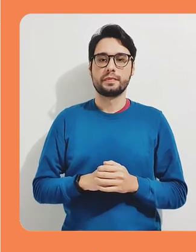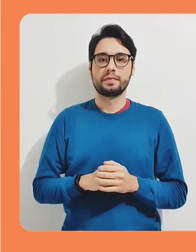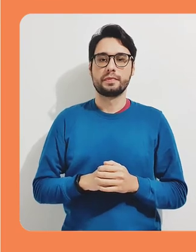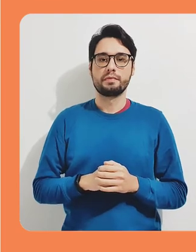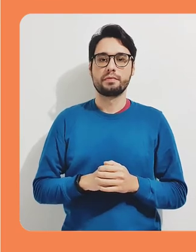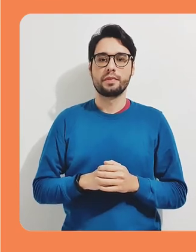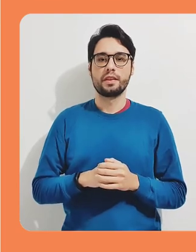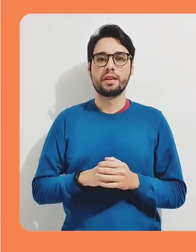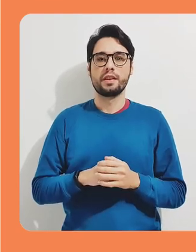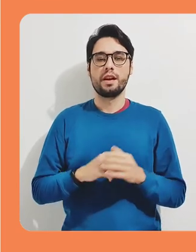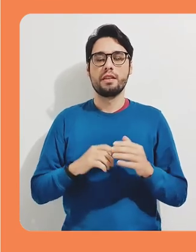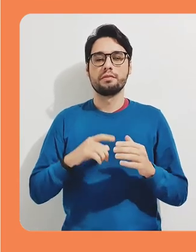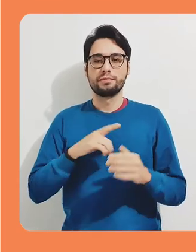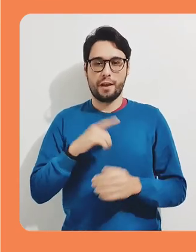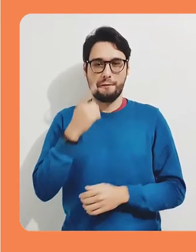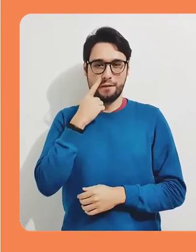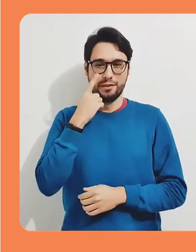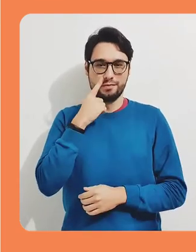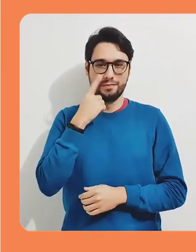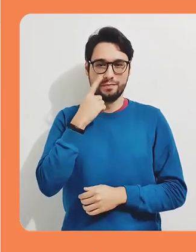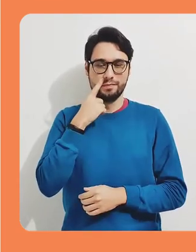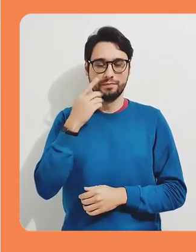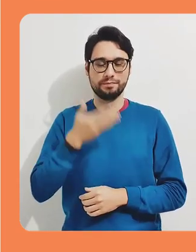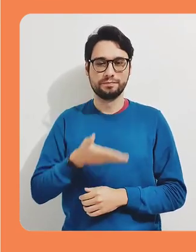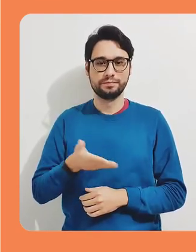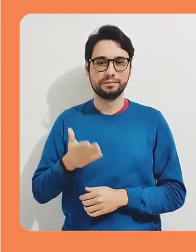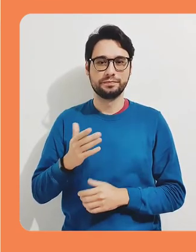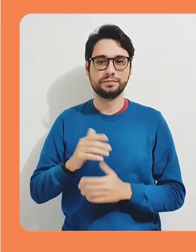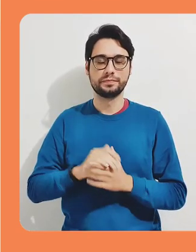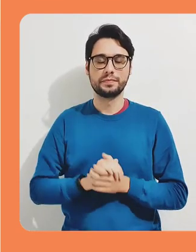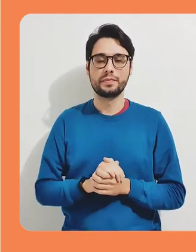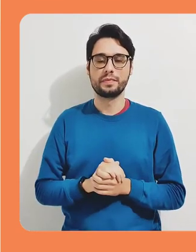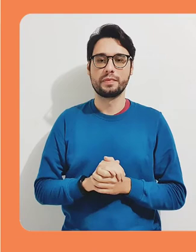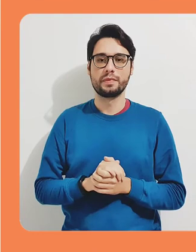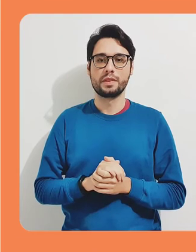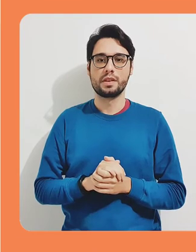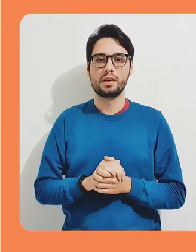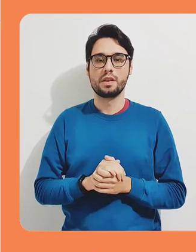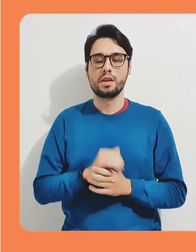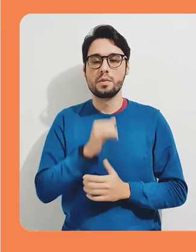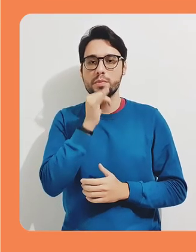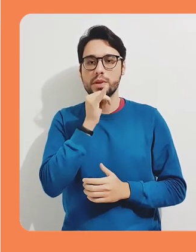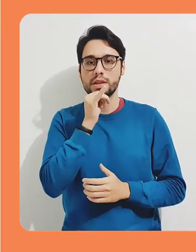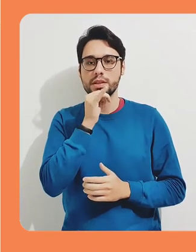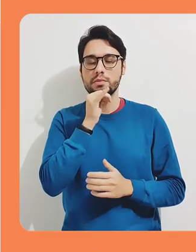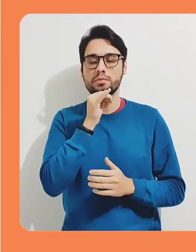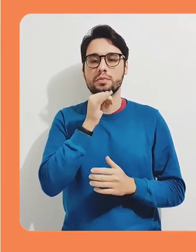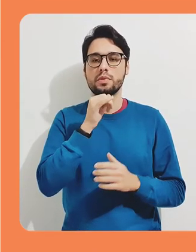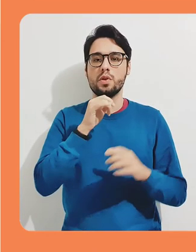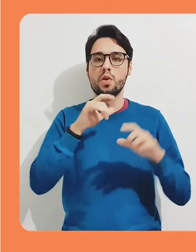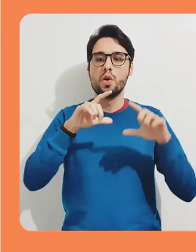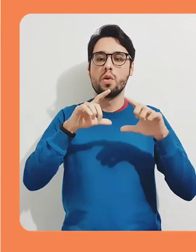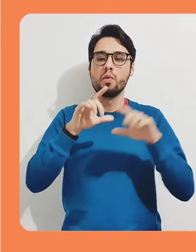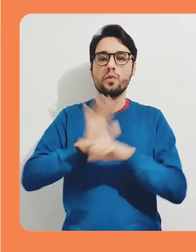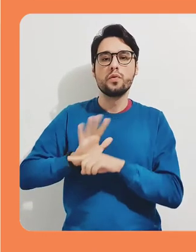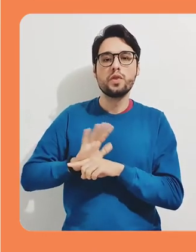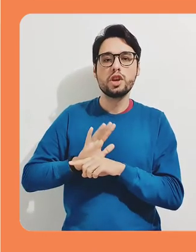embutido no, no, na sua página, né? Basta vermos os vídeos, que vocês